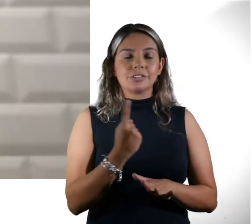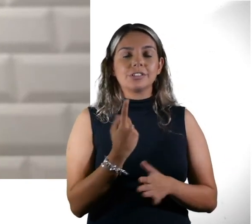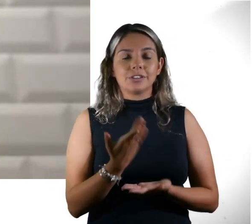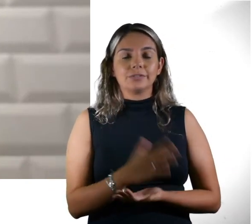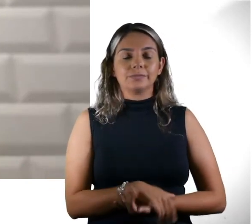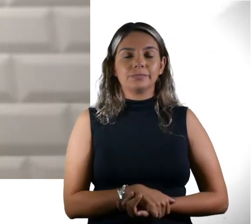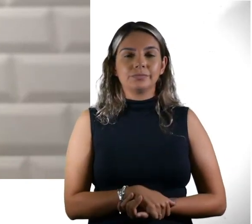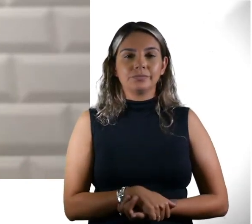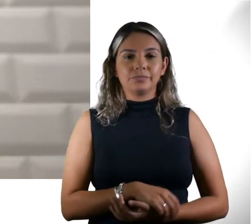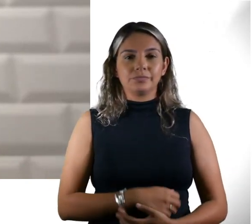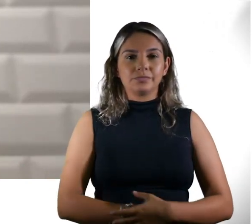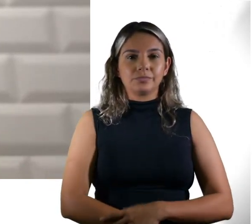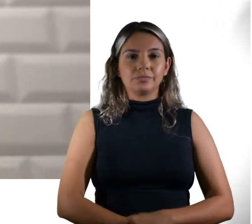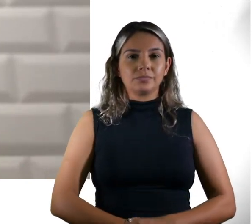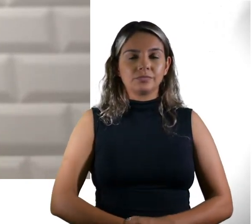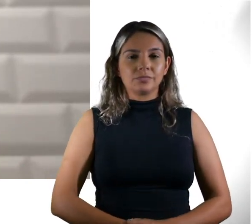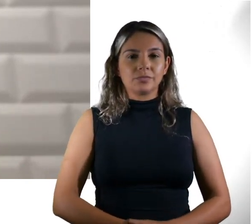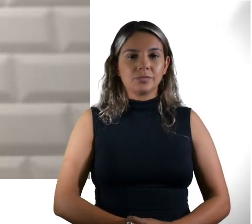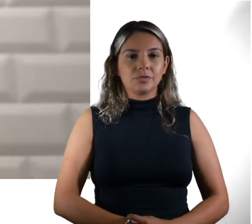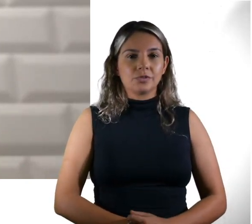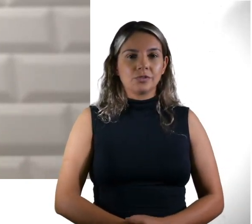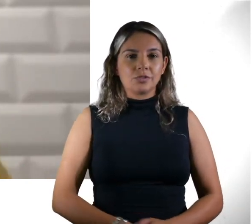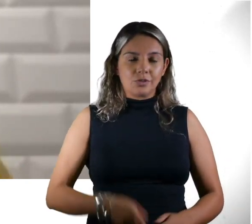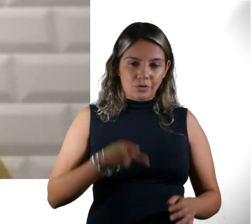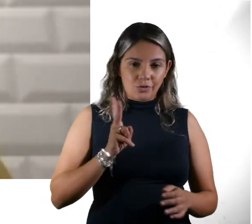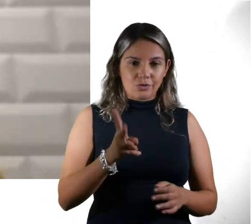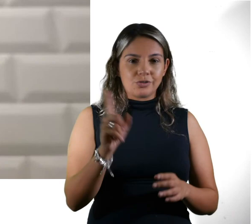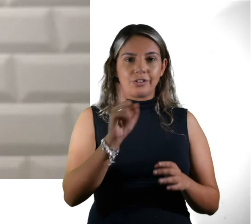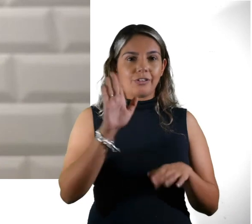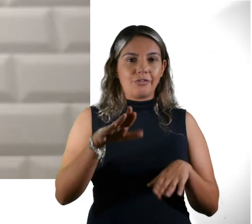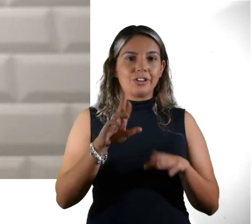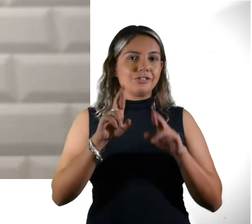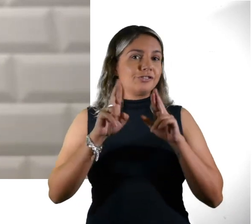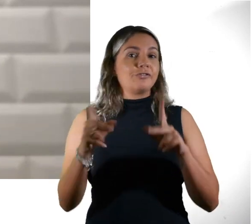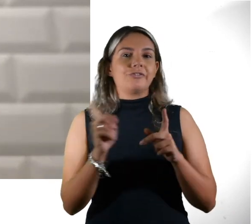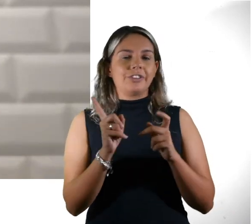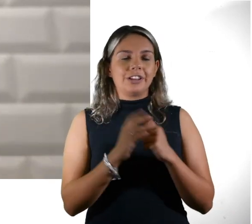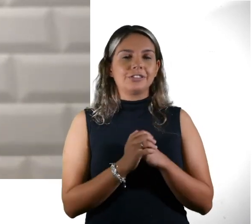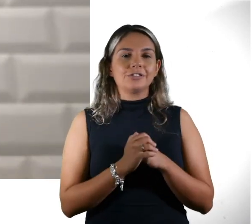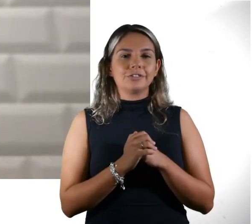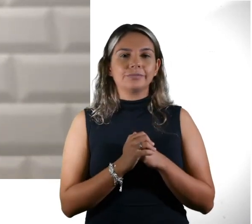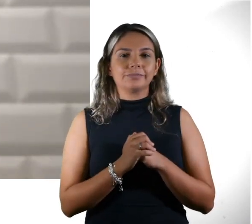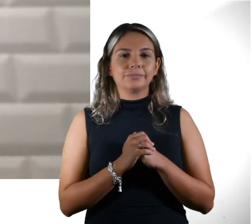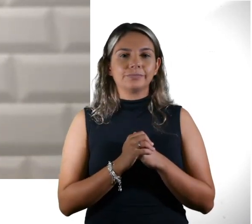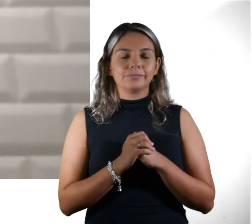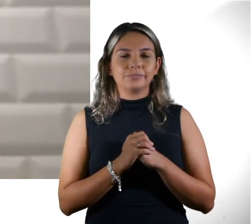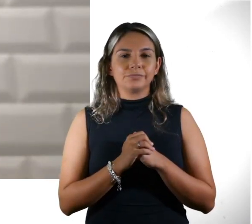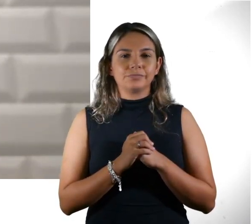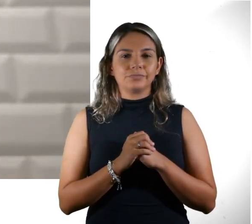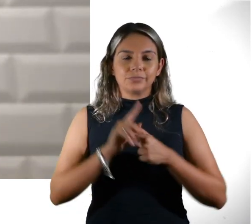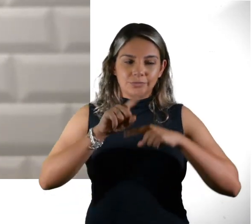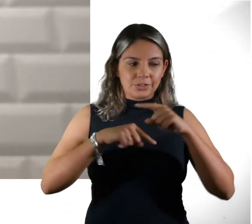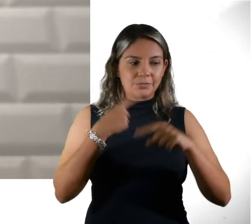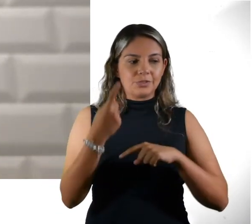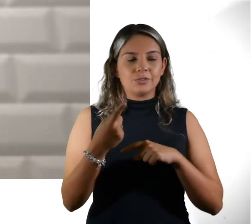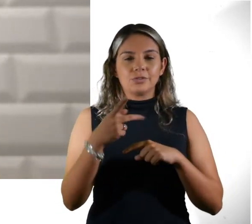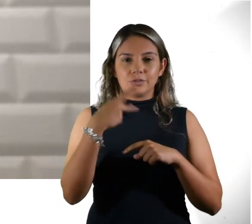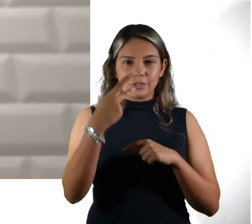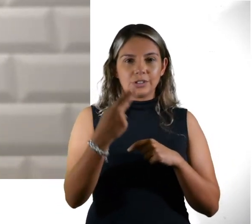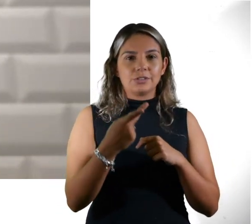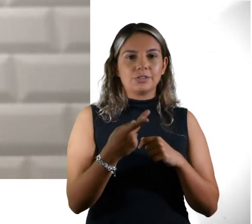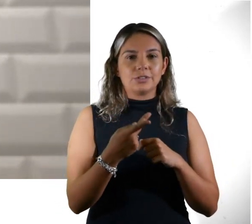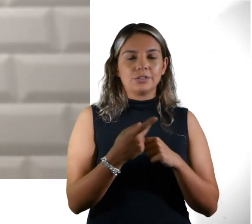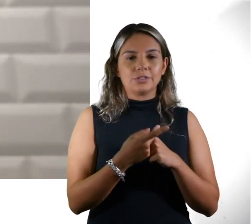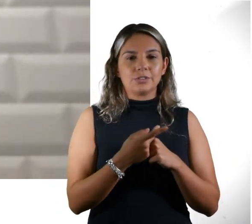foi uma continuação daquilo que eu já fazia antes, não foi tão estranho. Não é? Então, e depois também, como eu disse antes,